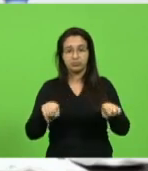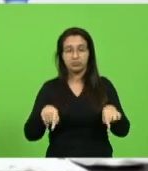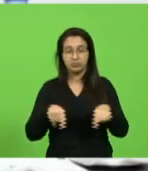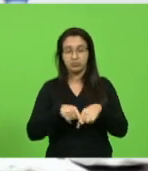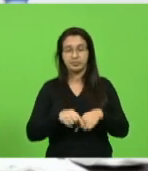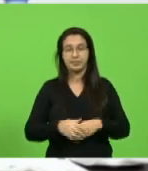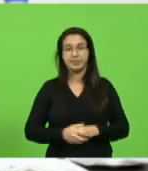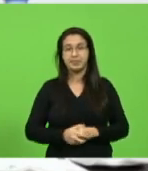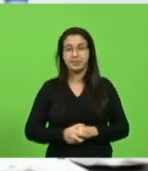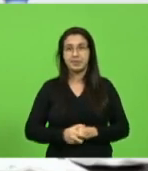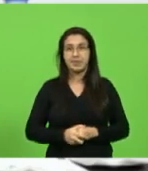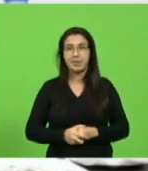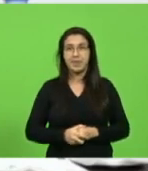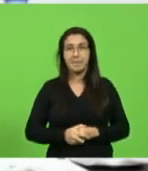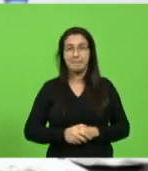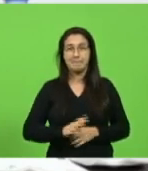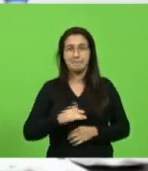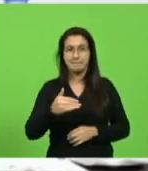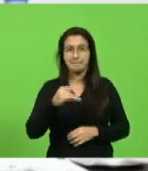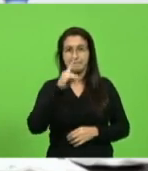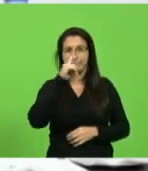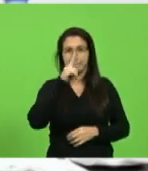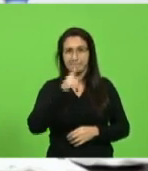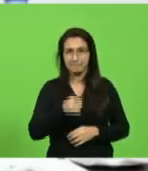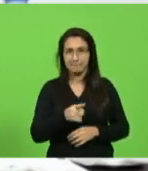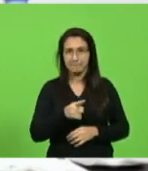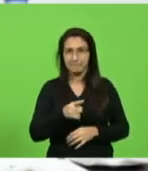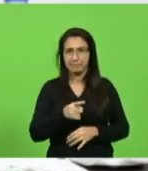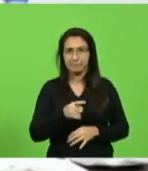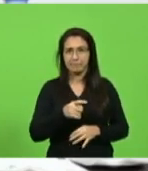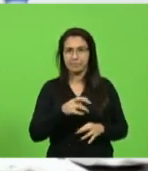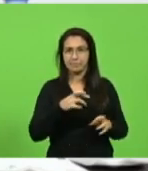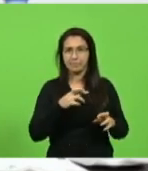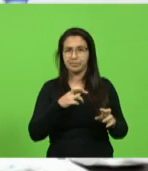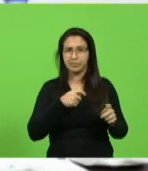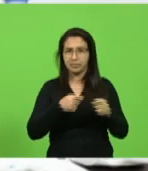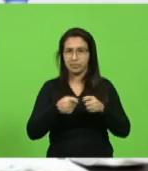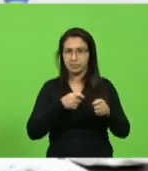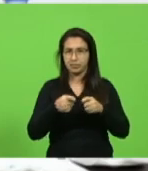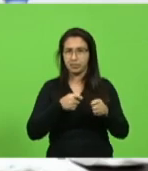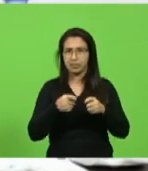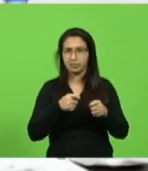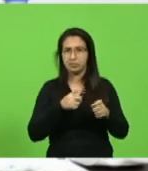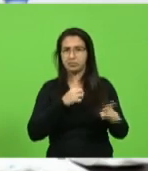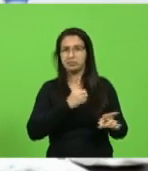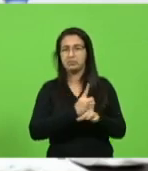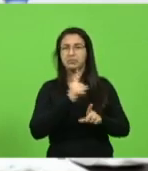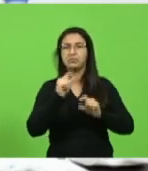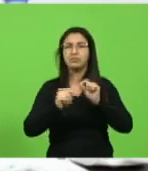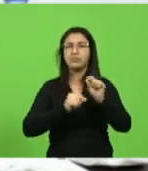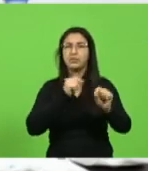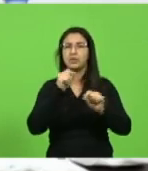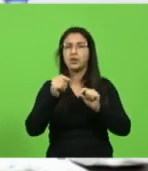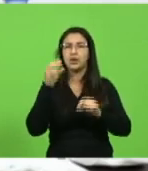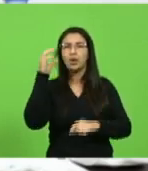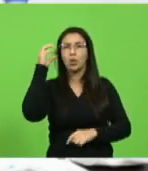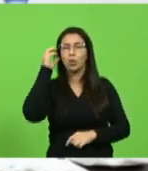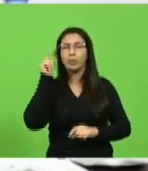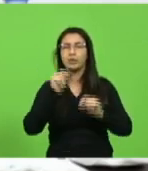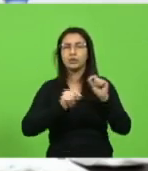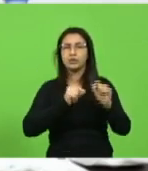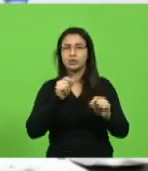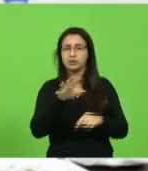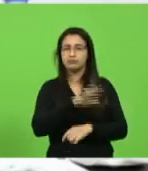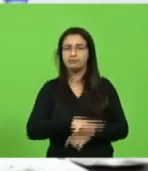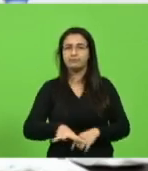Avante teria ordenado também a apuração administrativa da eventual culpa daqueles que no âmbito de suas atribuições